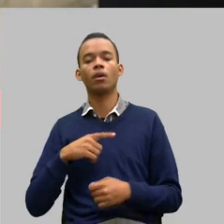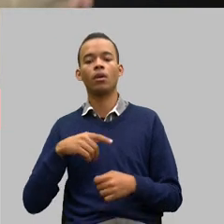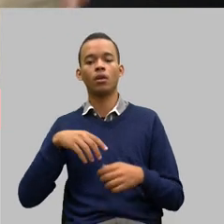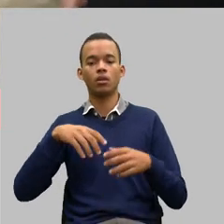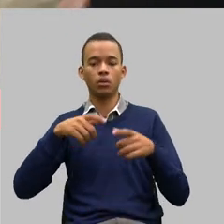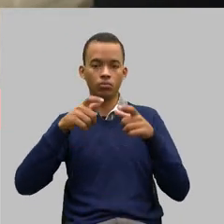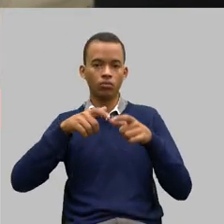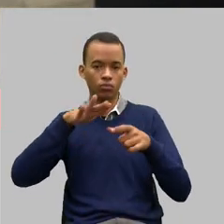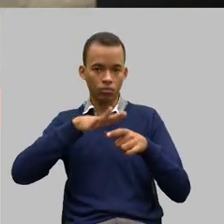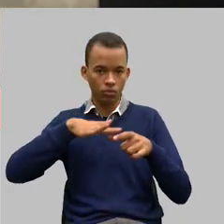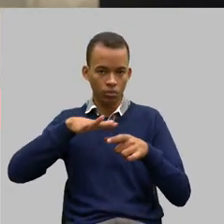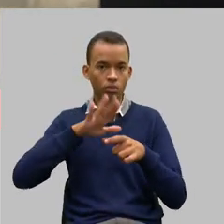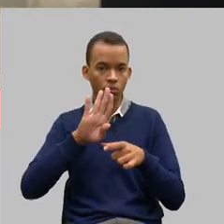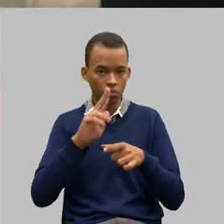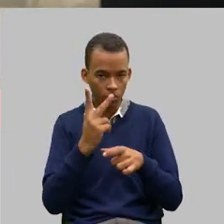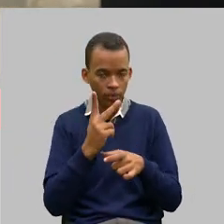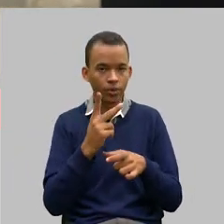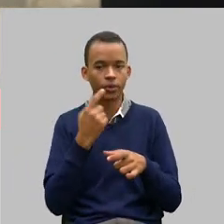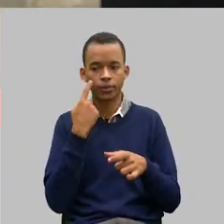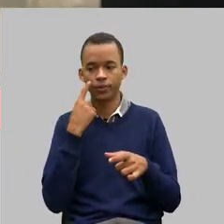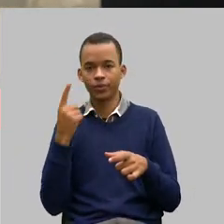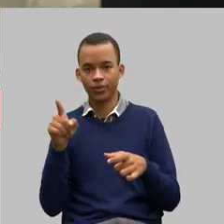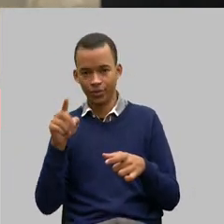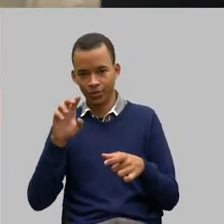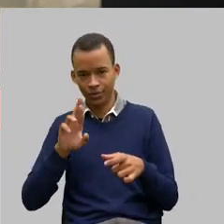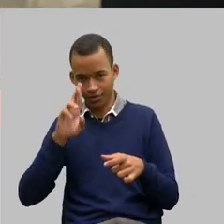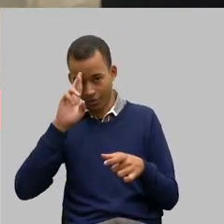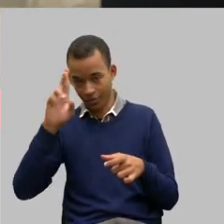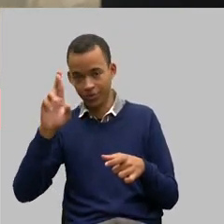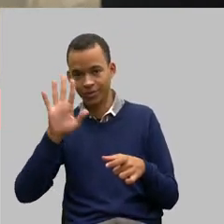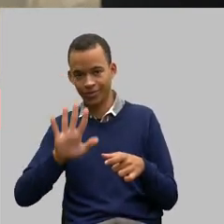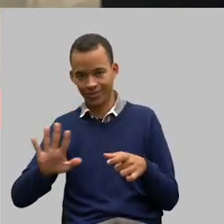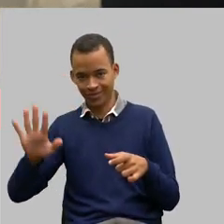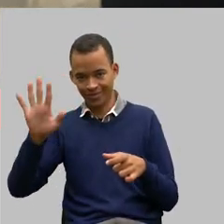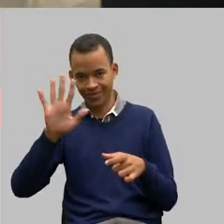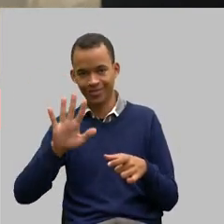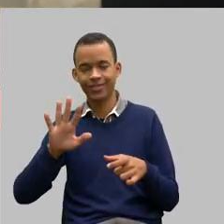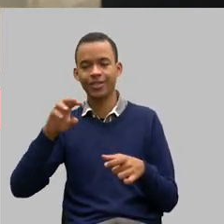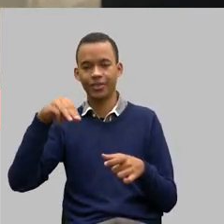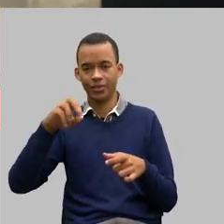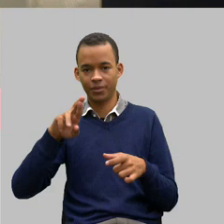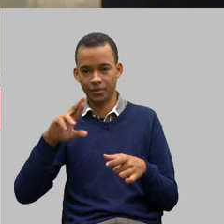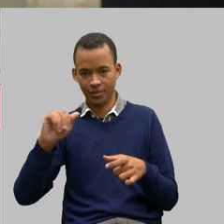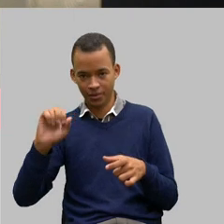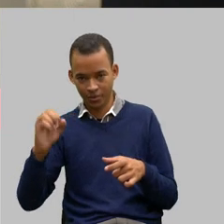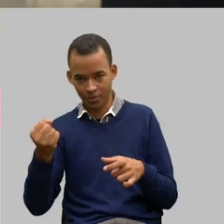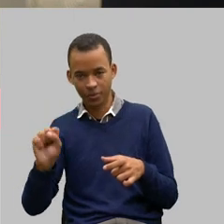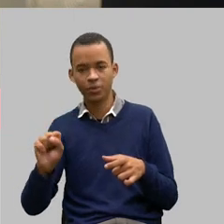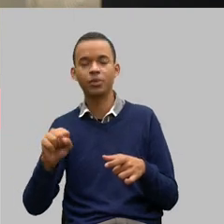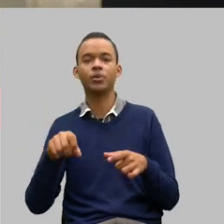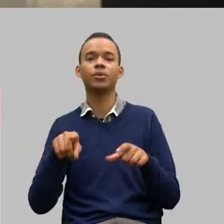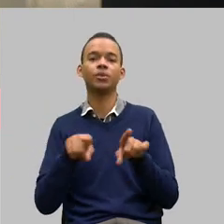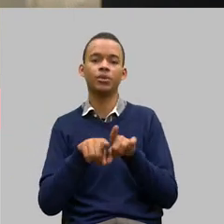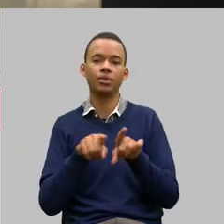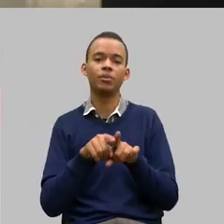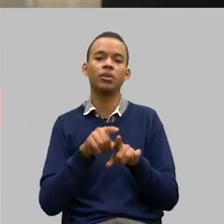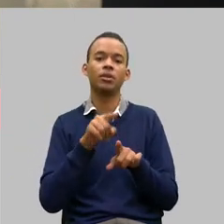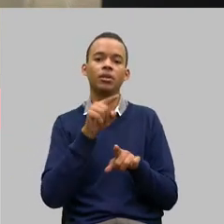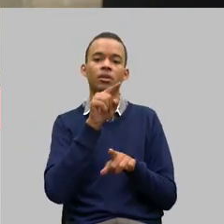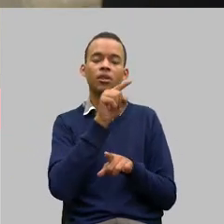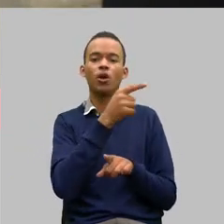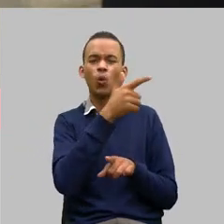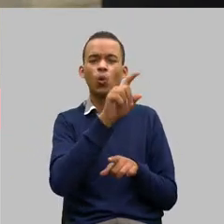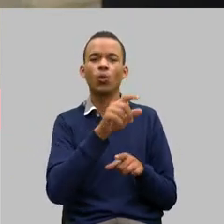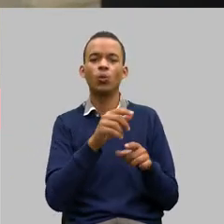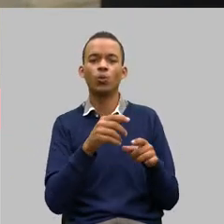que eu tenho a honra de ter aqui o nosso diretor-geral Marcos presente conosco um grande parceiro também e a agência de desenvolvimento da região do Vale do Aço né estão